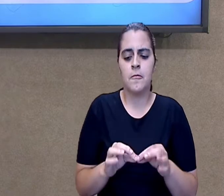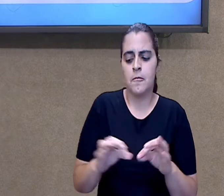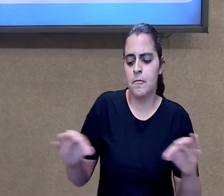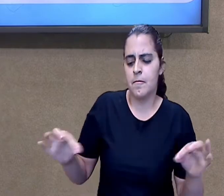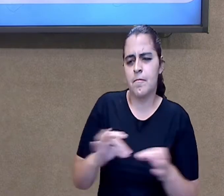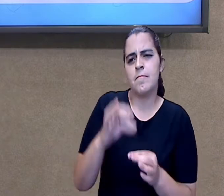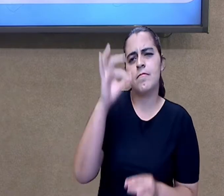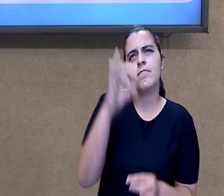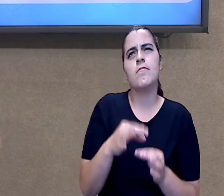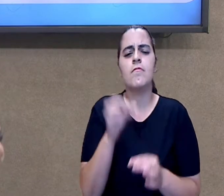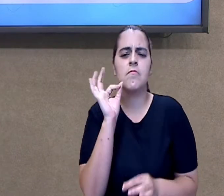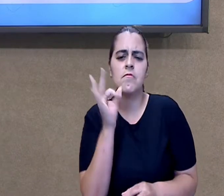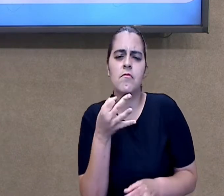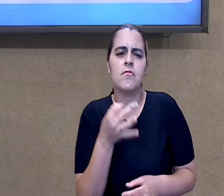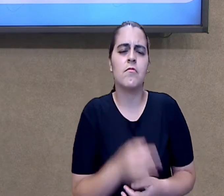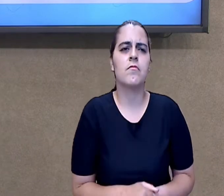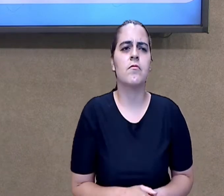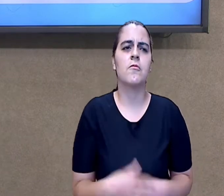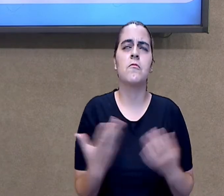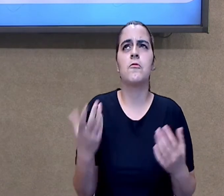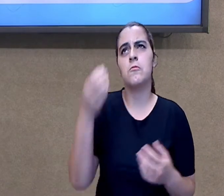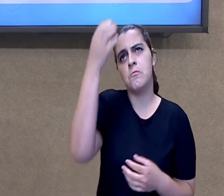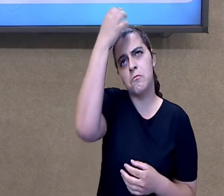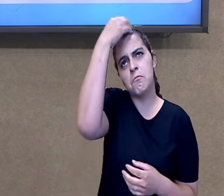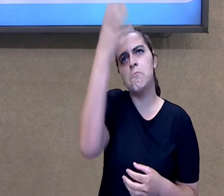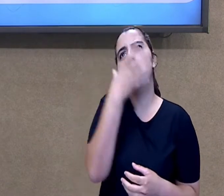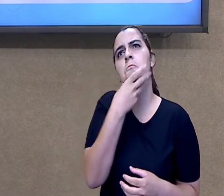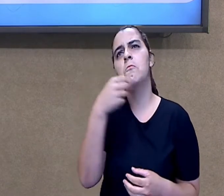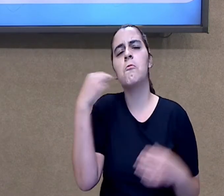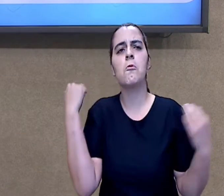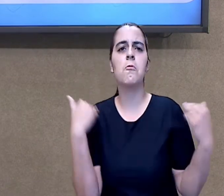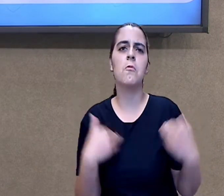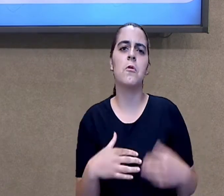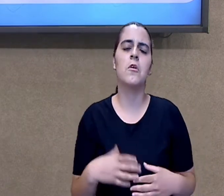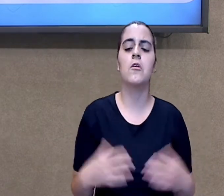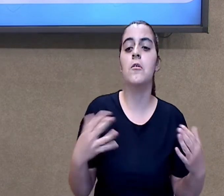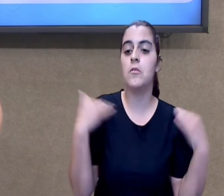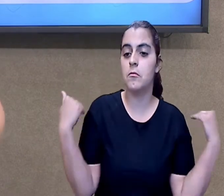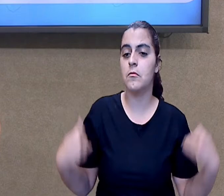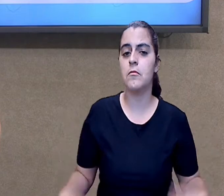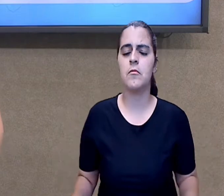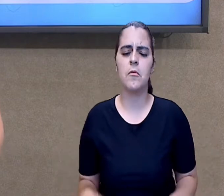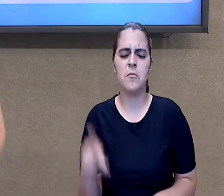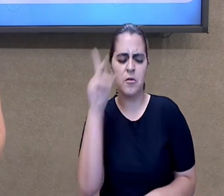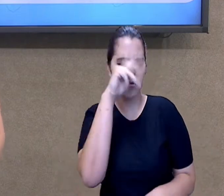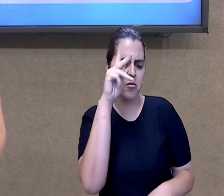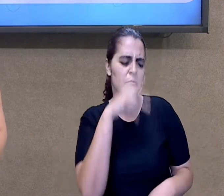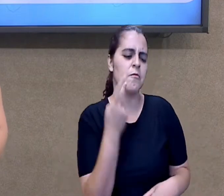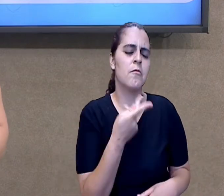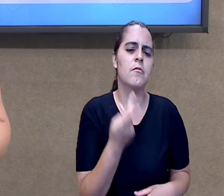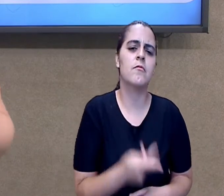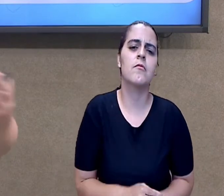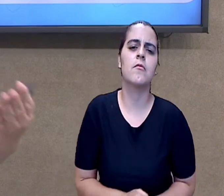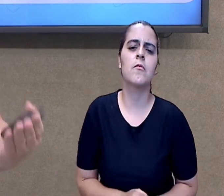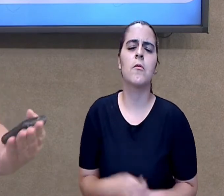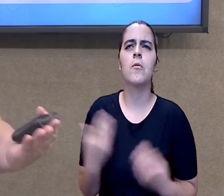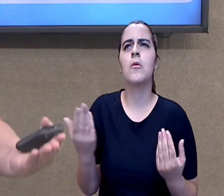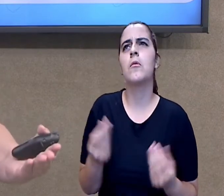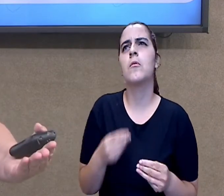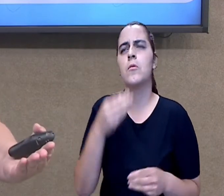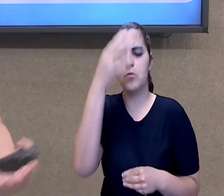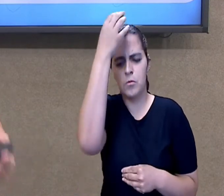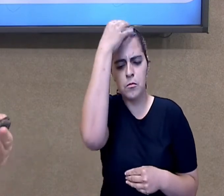mais precisão, a não sendo usar as partes do corpo. Porque como a história ali vai contar, quando o